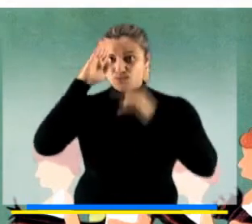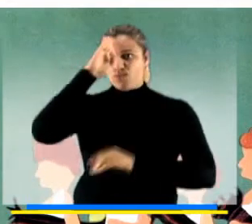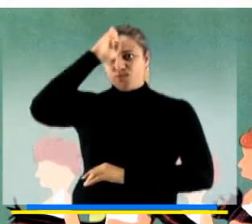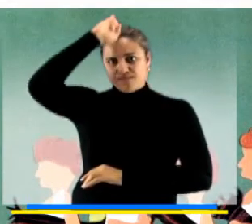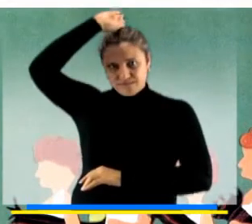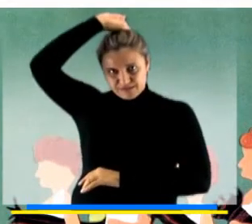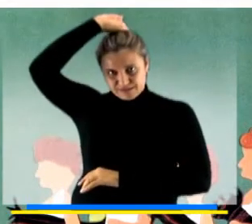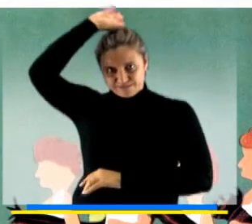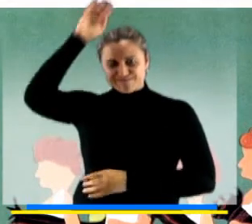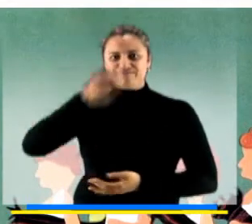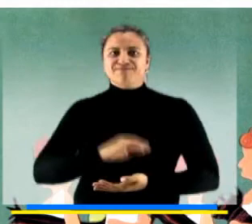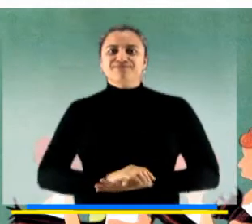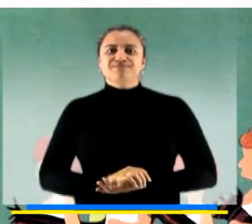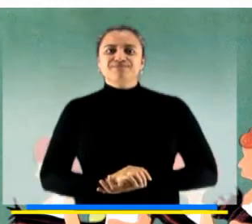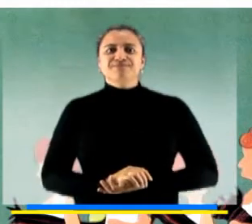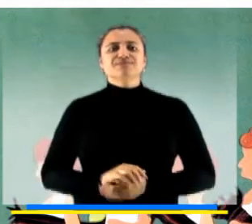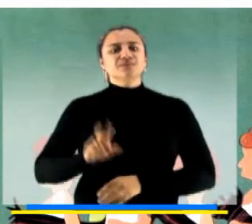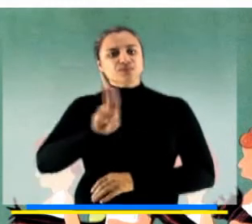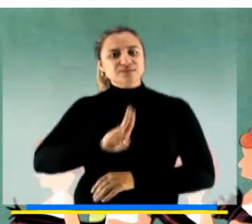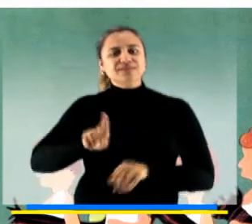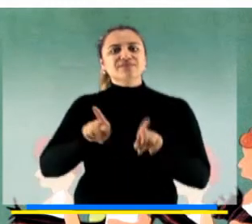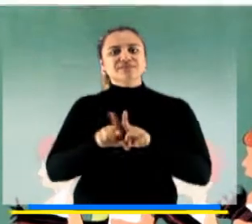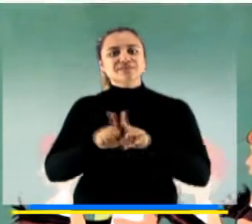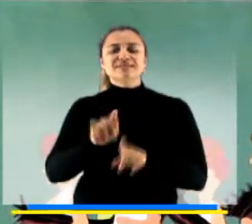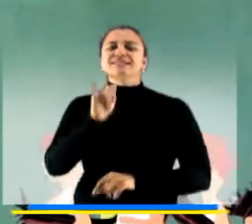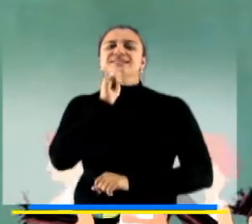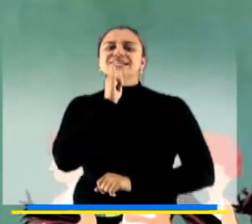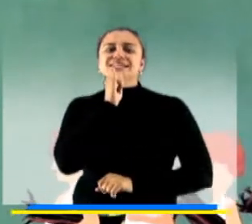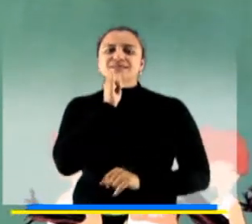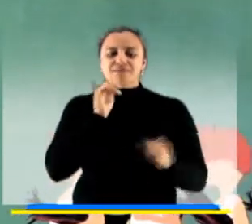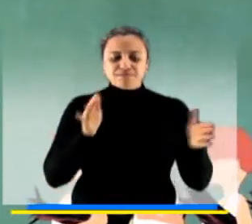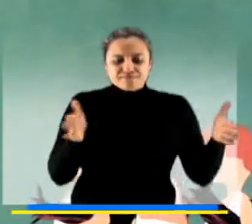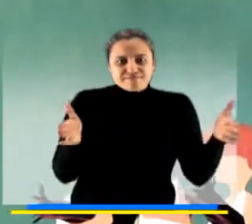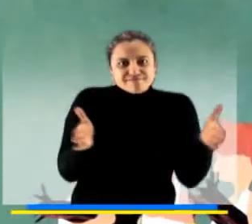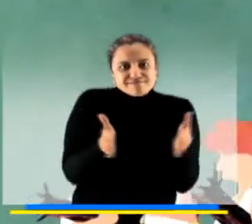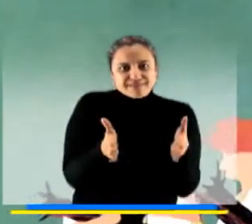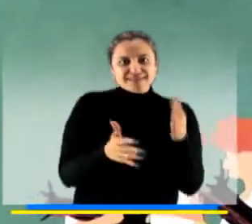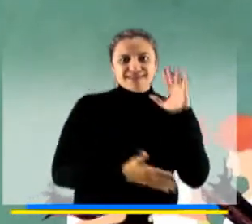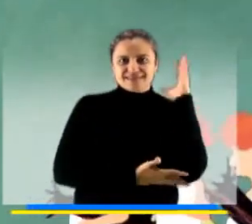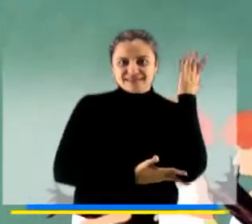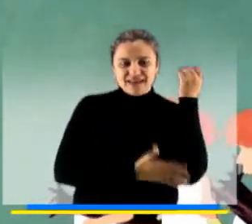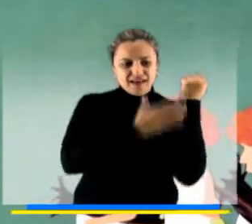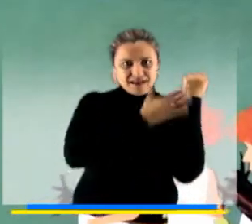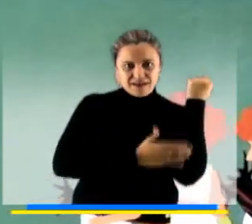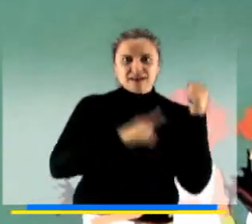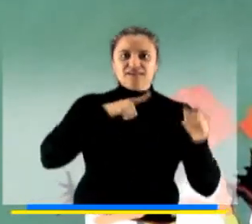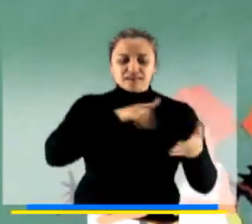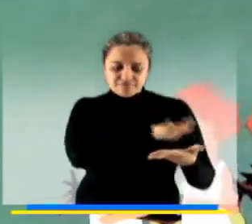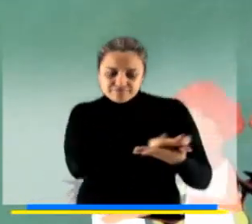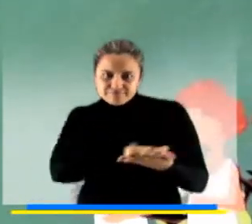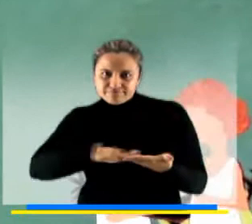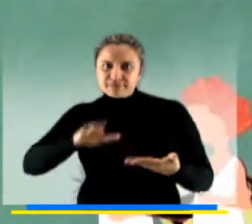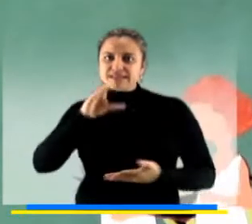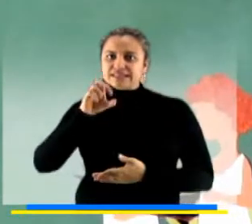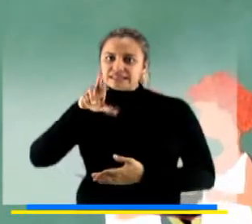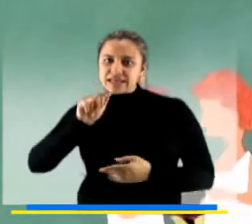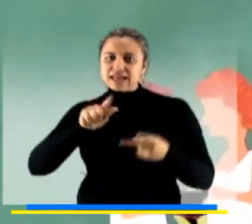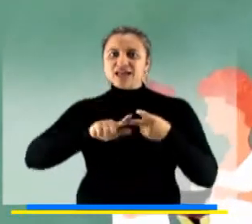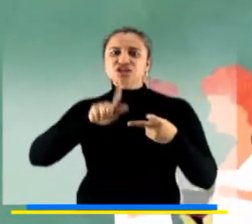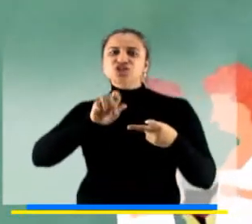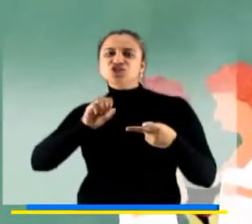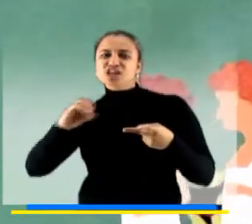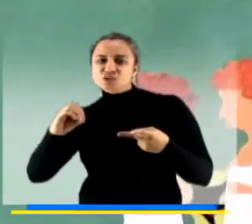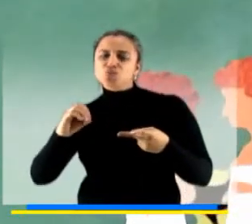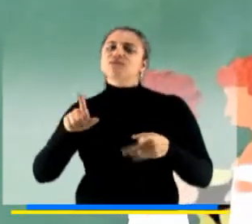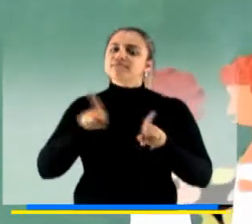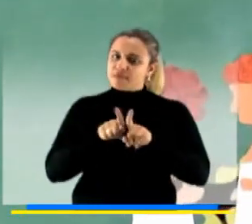romanos. Eles usavam, por exemplo, pequenas tábuas cobertas de cera ou gesso, nas quais